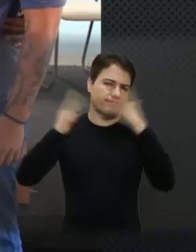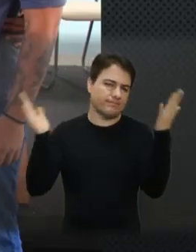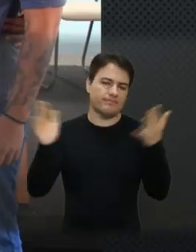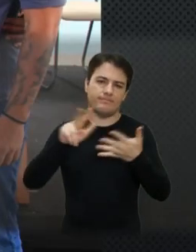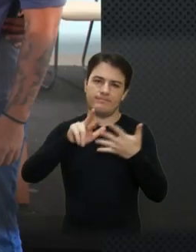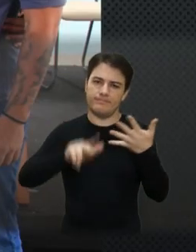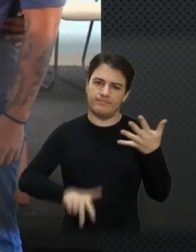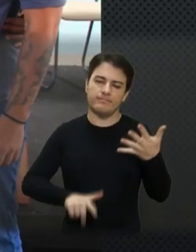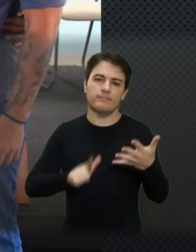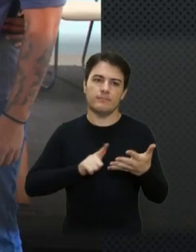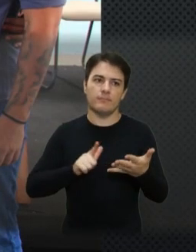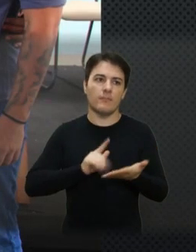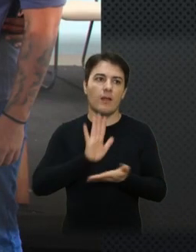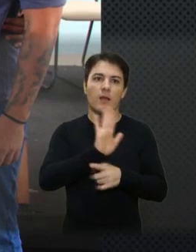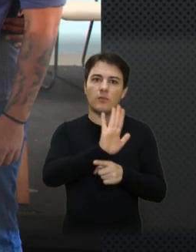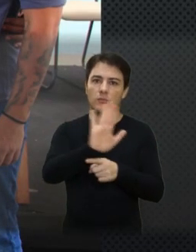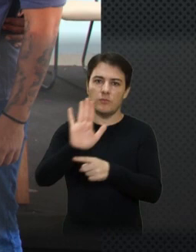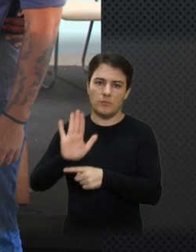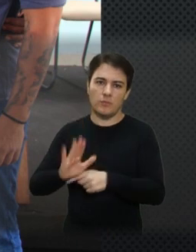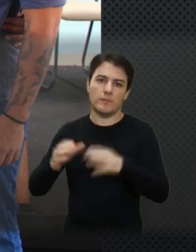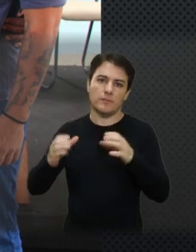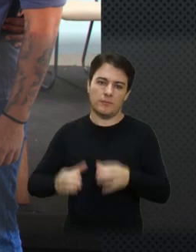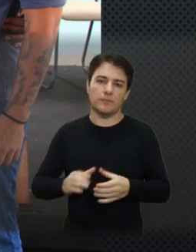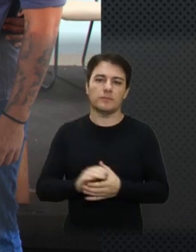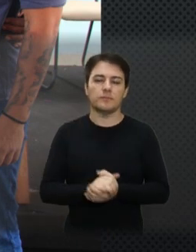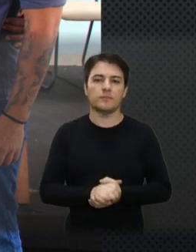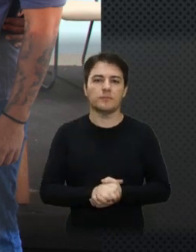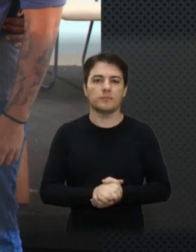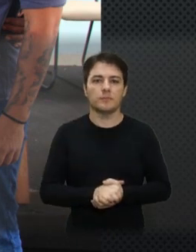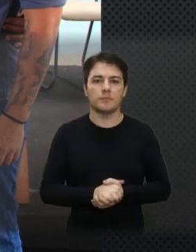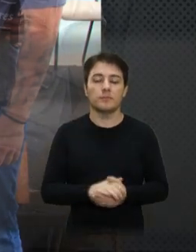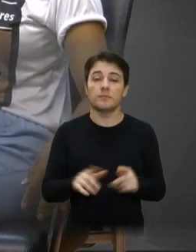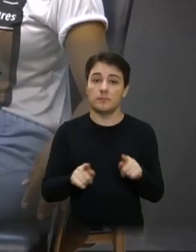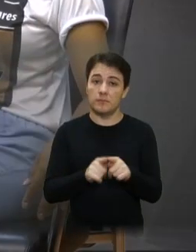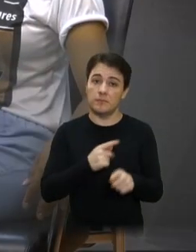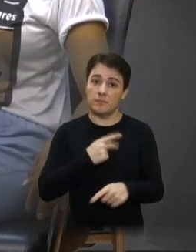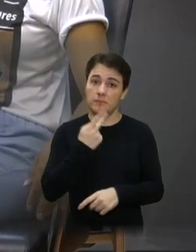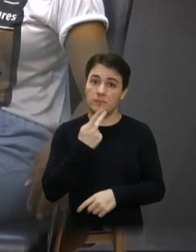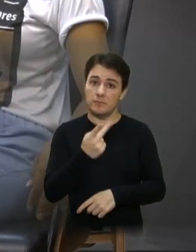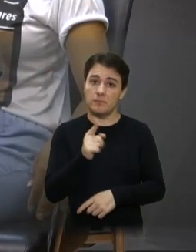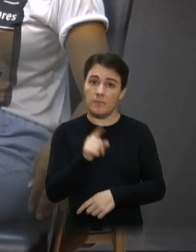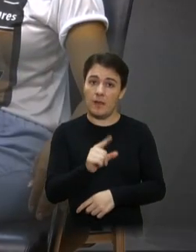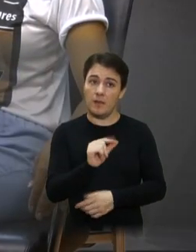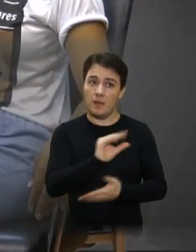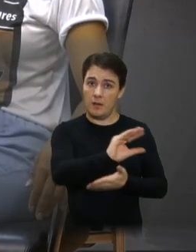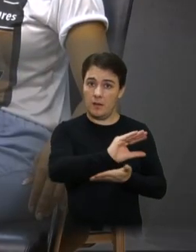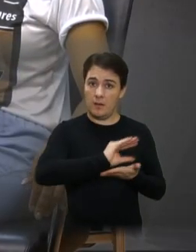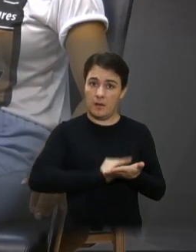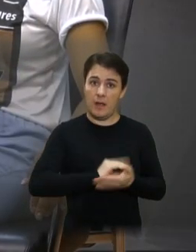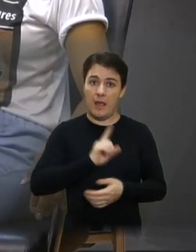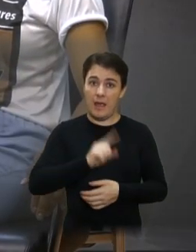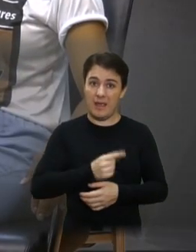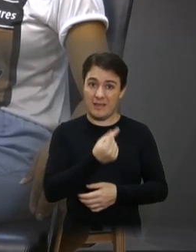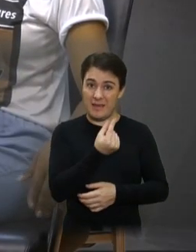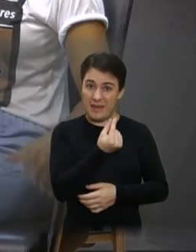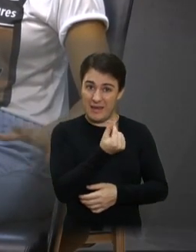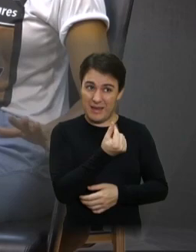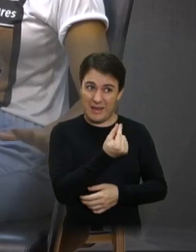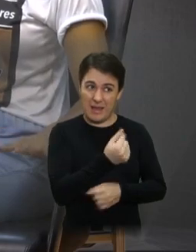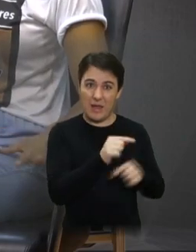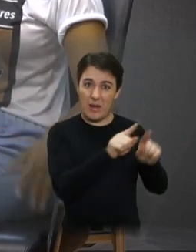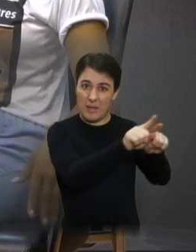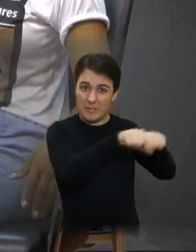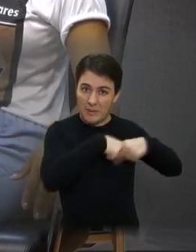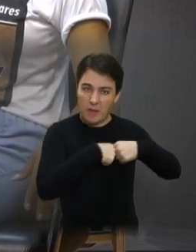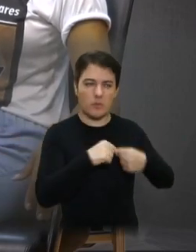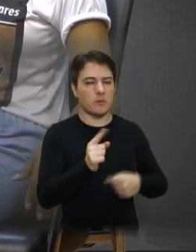beneficiou muitas unidades e muitos bairros inclusive exclusivo dizer por um telespectador que dinheiro de emenda parlamentar não é dinheiro emprestado é um